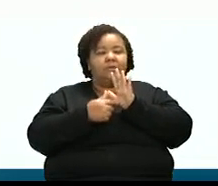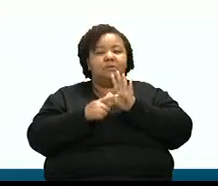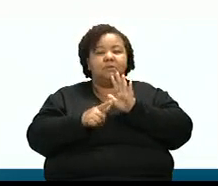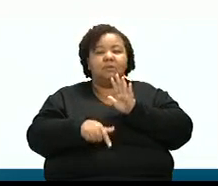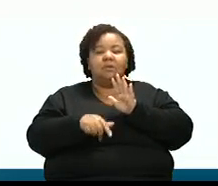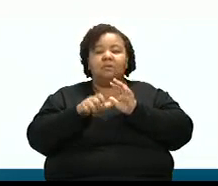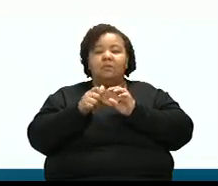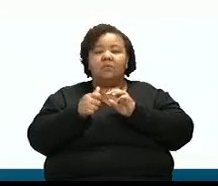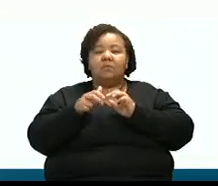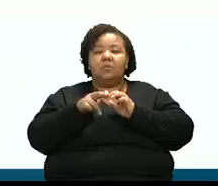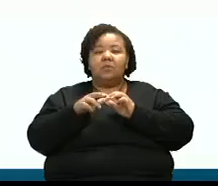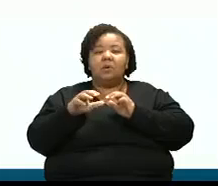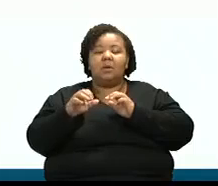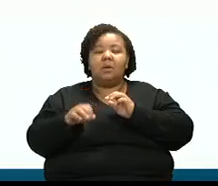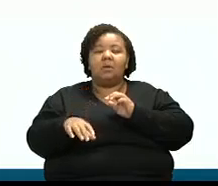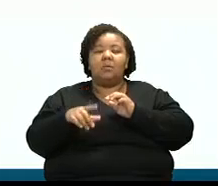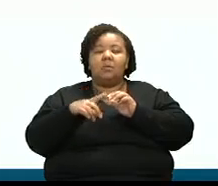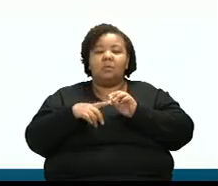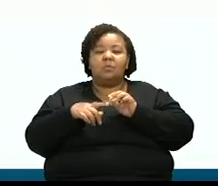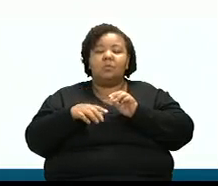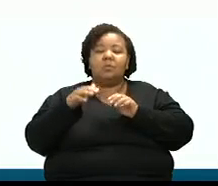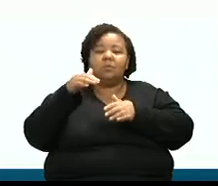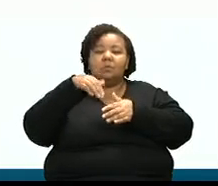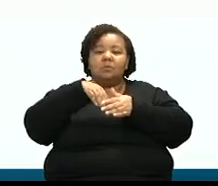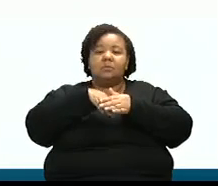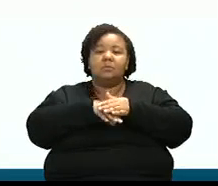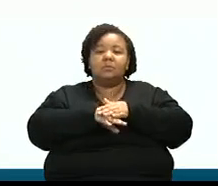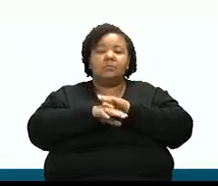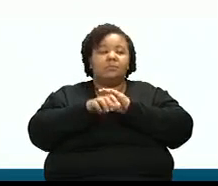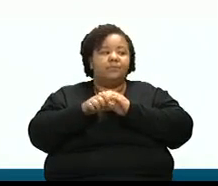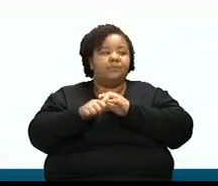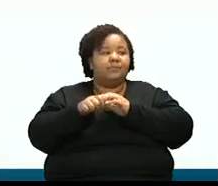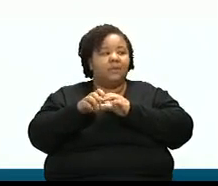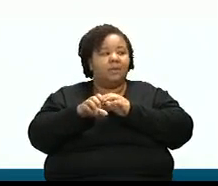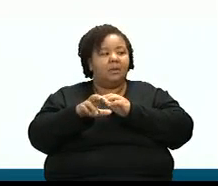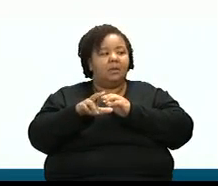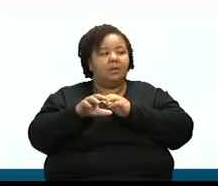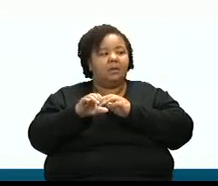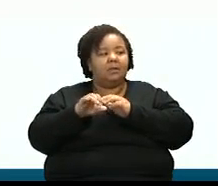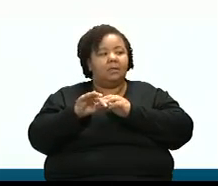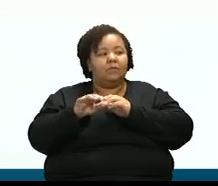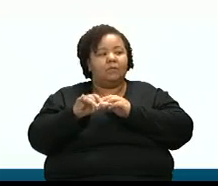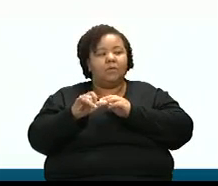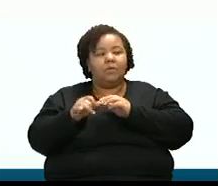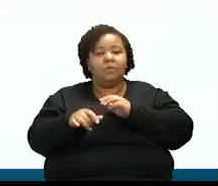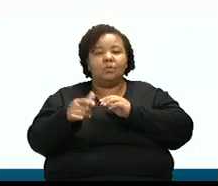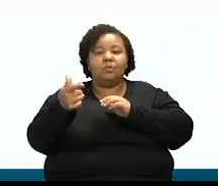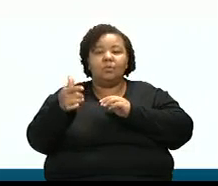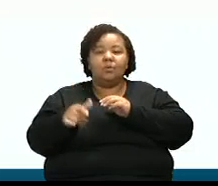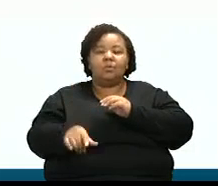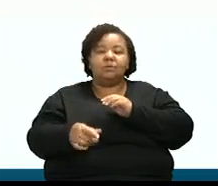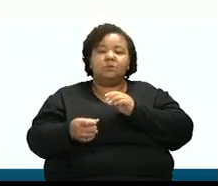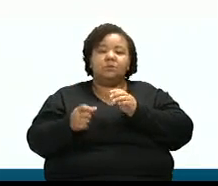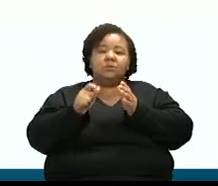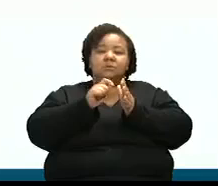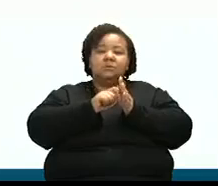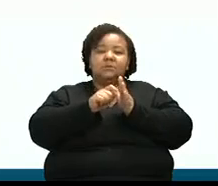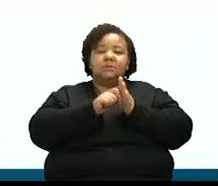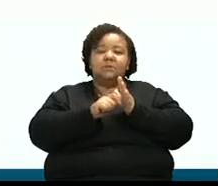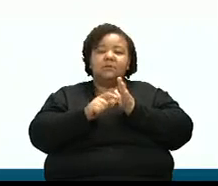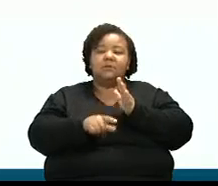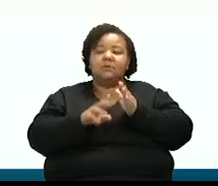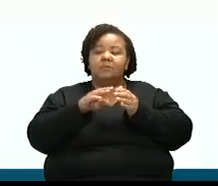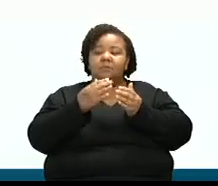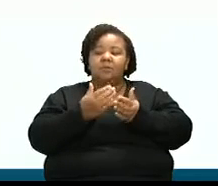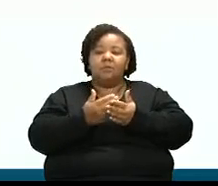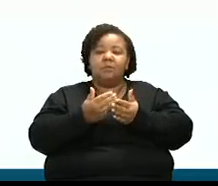escoamento do ar por um aerofólio inclinado. Então, eu consigo descrever determinados fluxos a partir do estudo